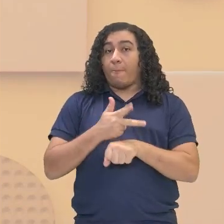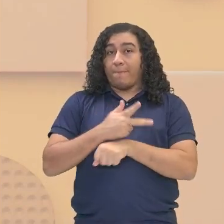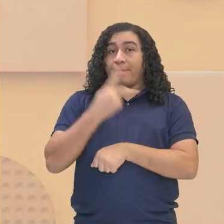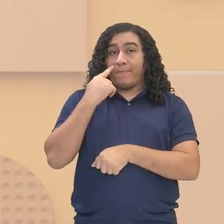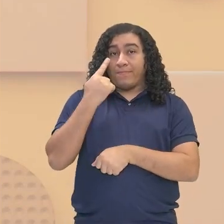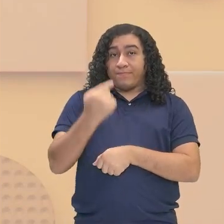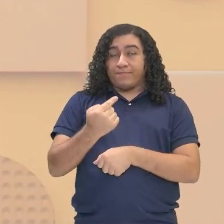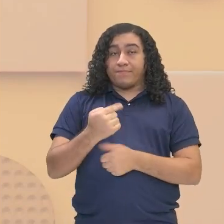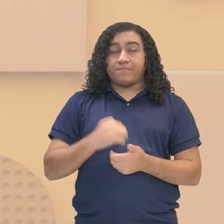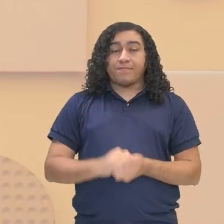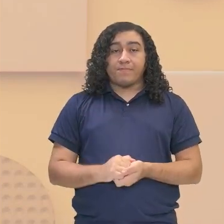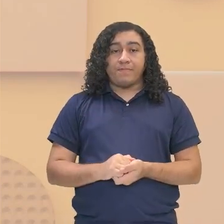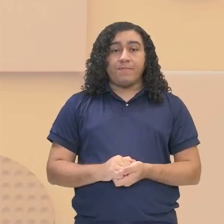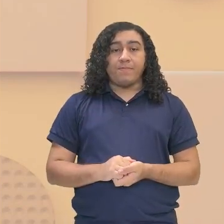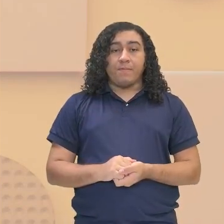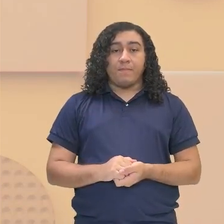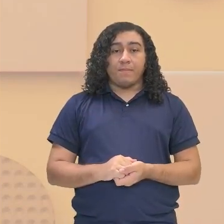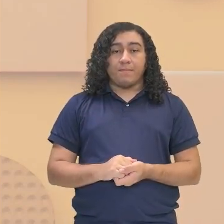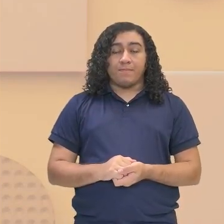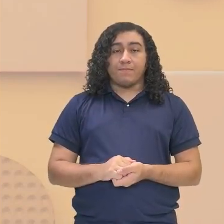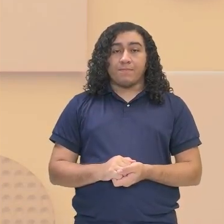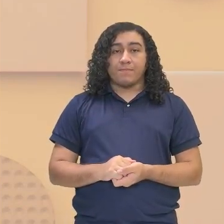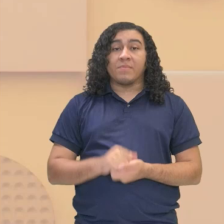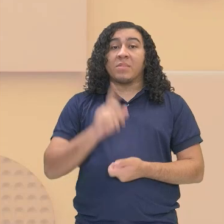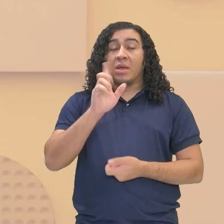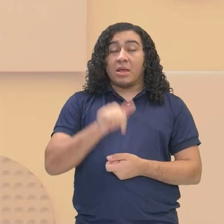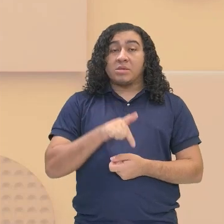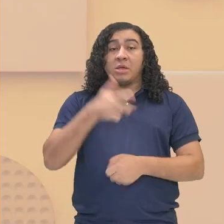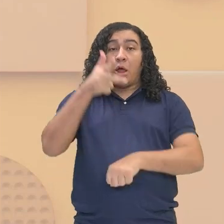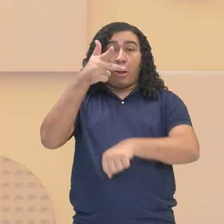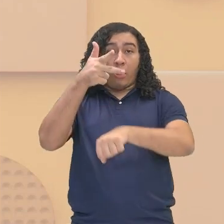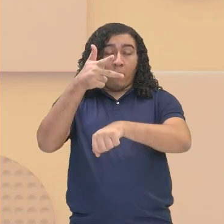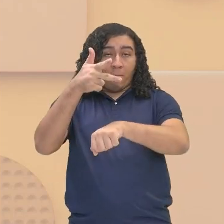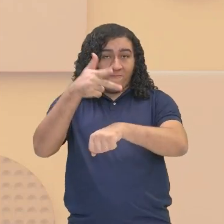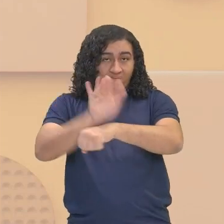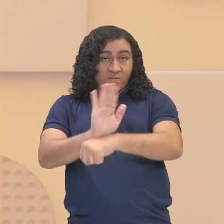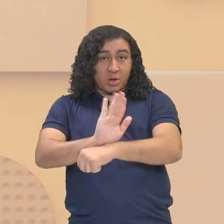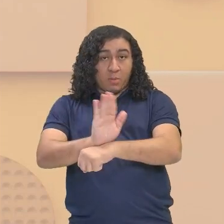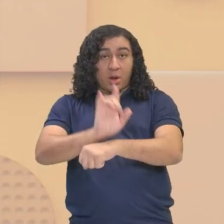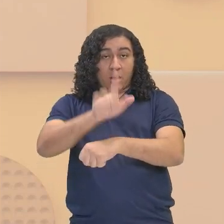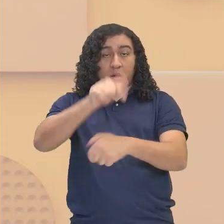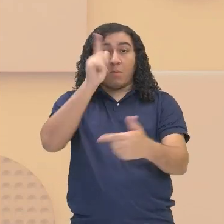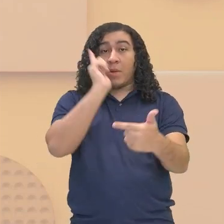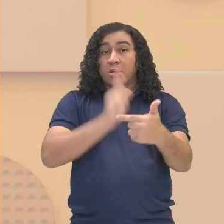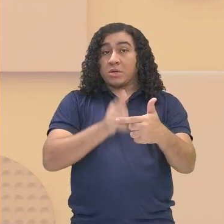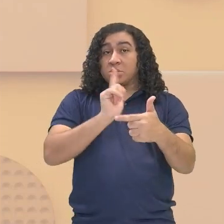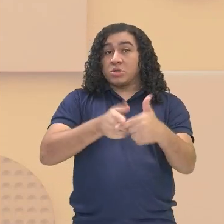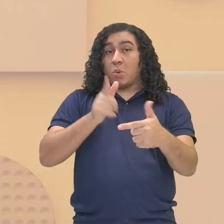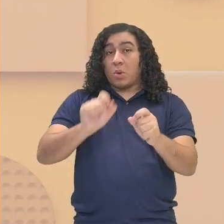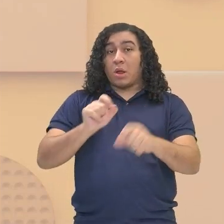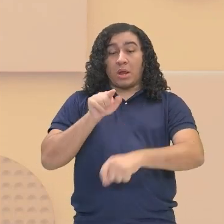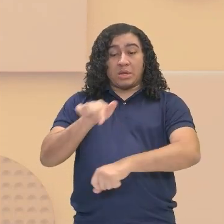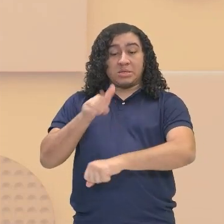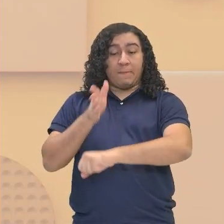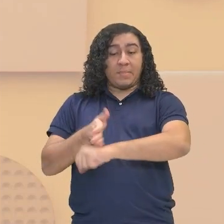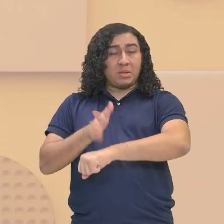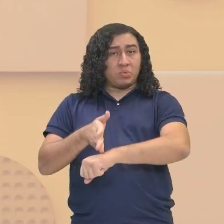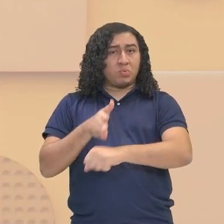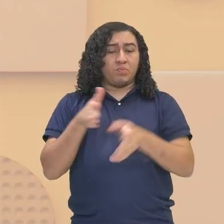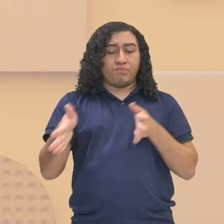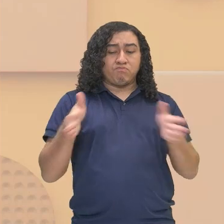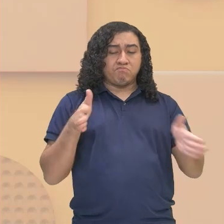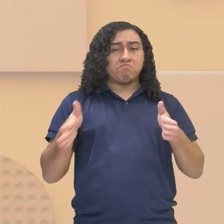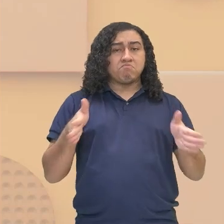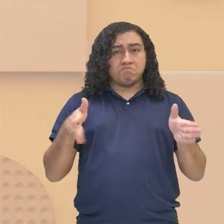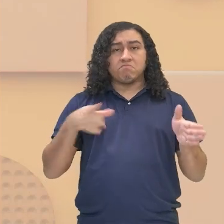Esse filme, ele vai, então, fazer uma crítica, não é mesmo, a esse tempo muito controlado, né? A